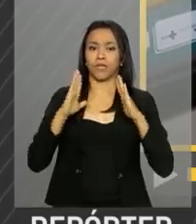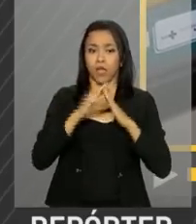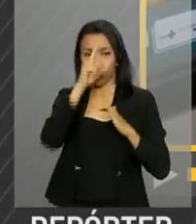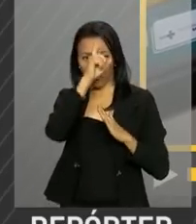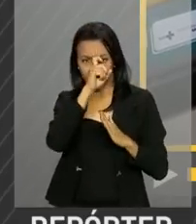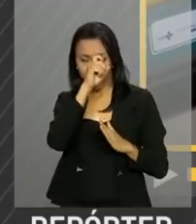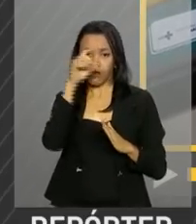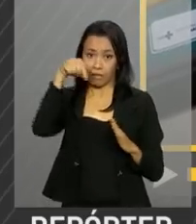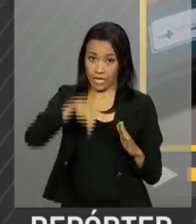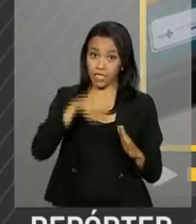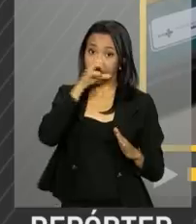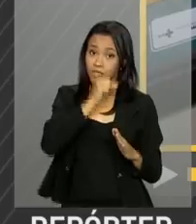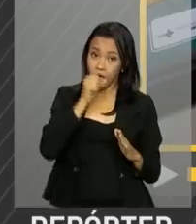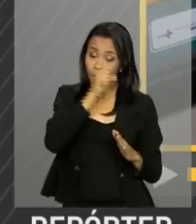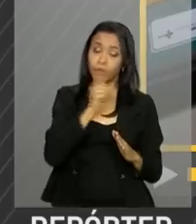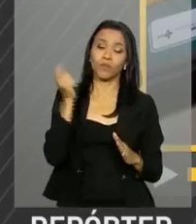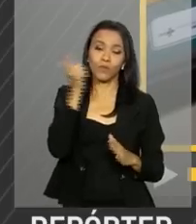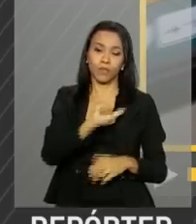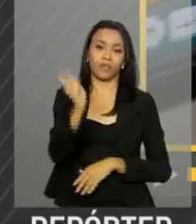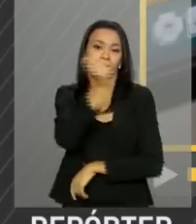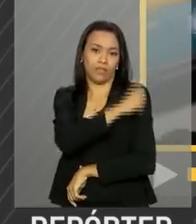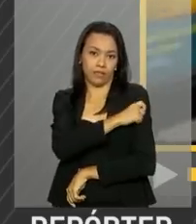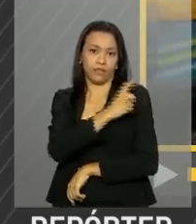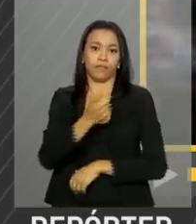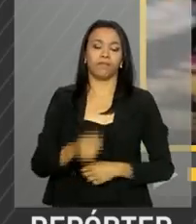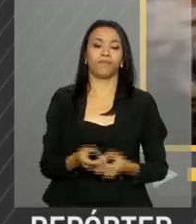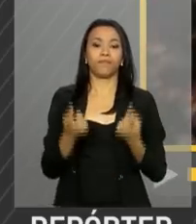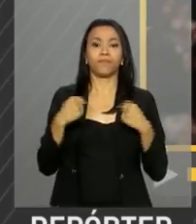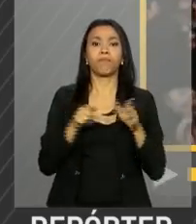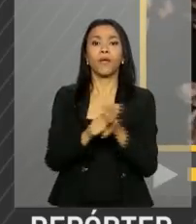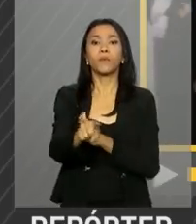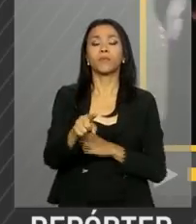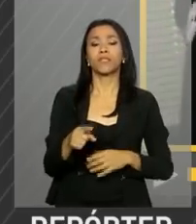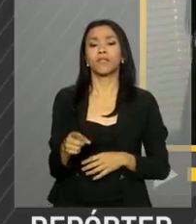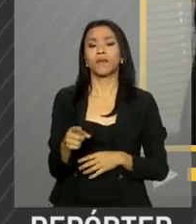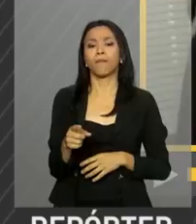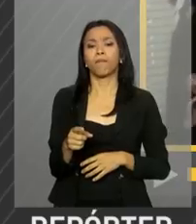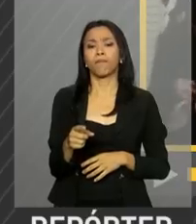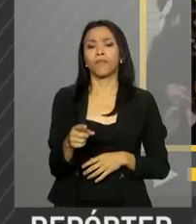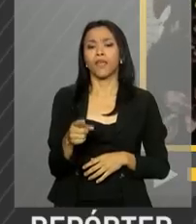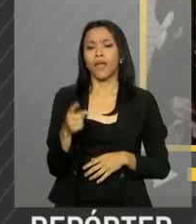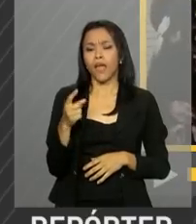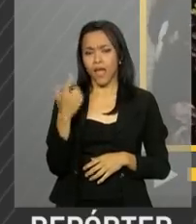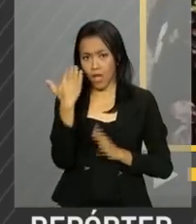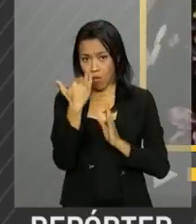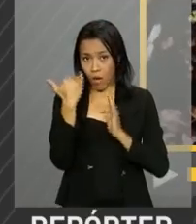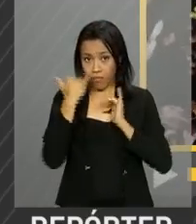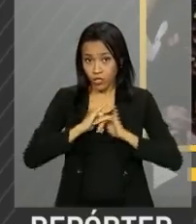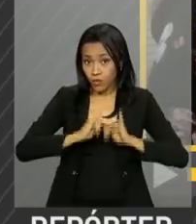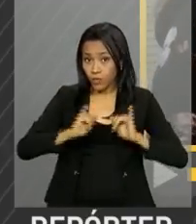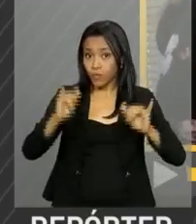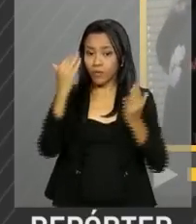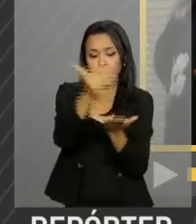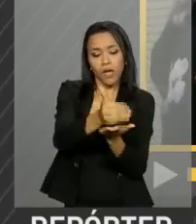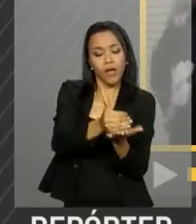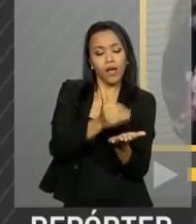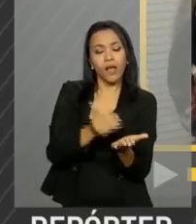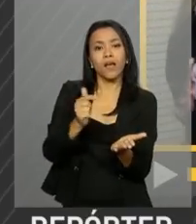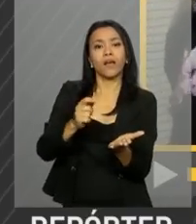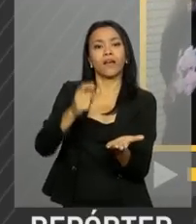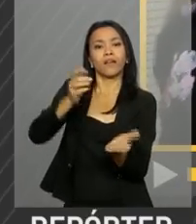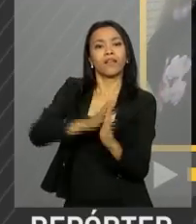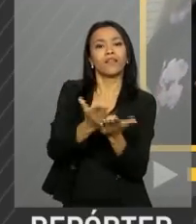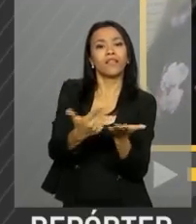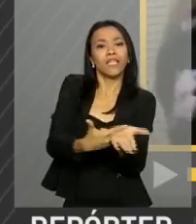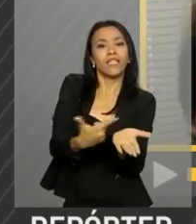nesse sábado sejam vacinadas. E doutora, é uma campanha para atualizar o cartão de vacinação da criança